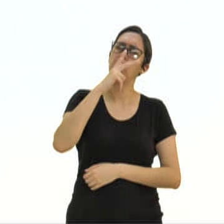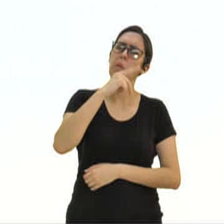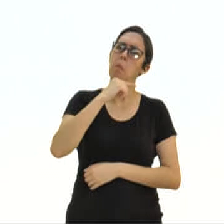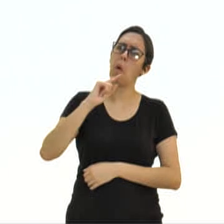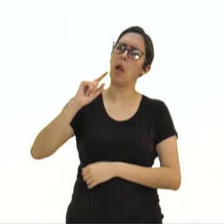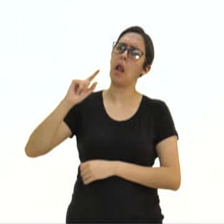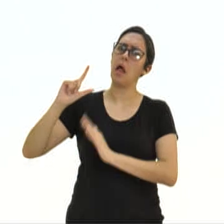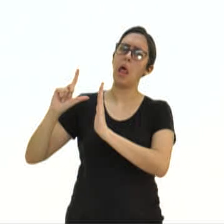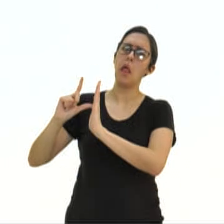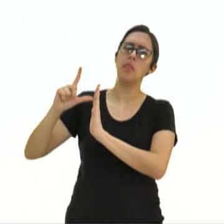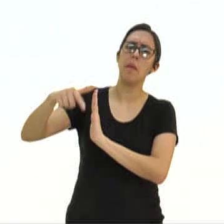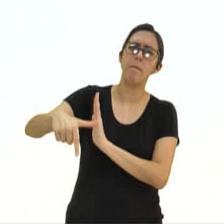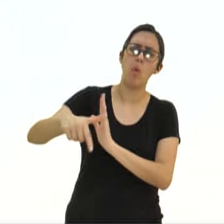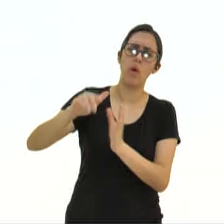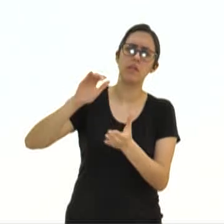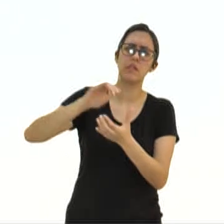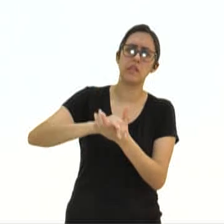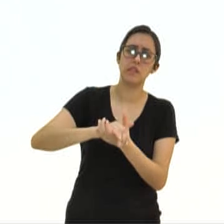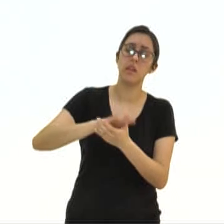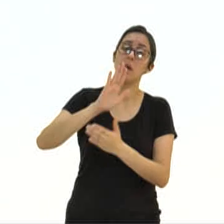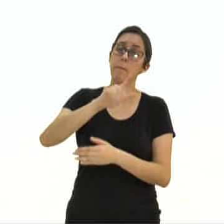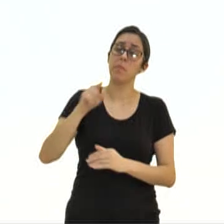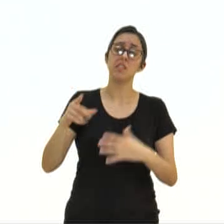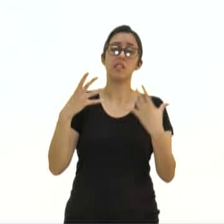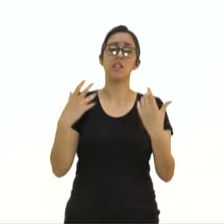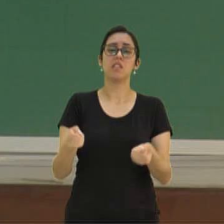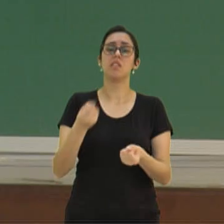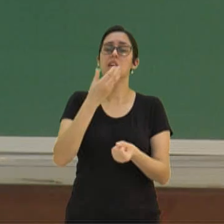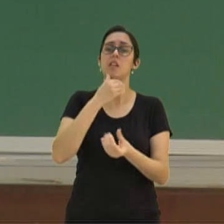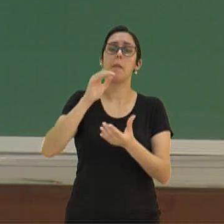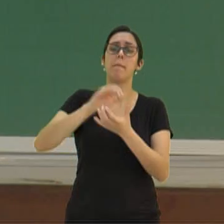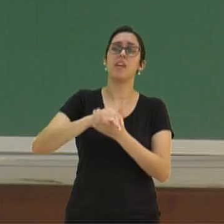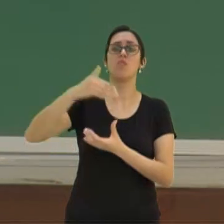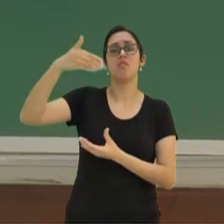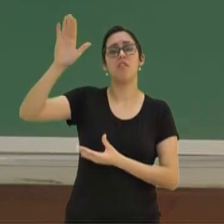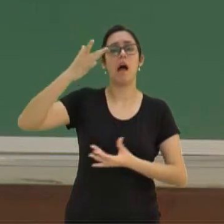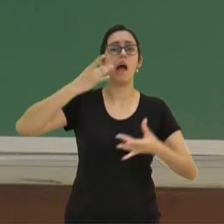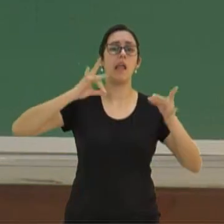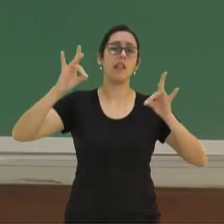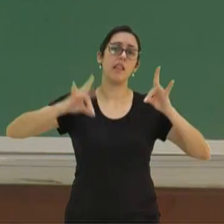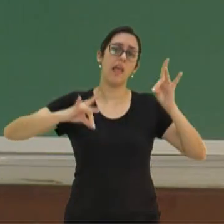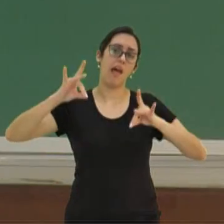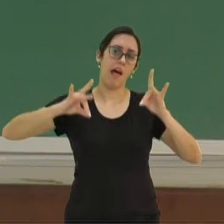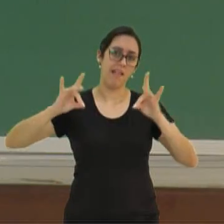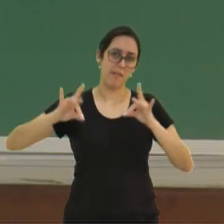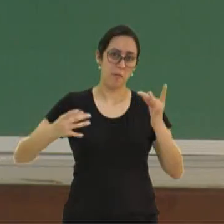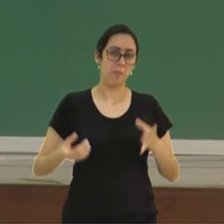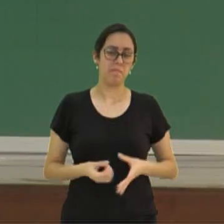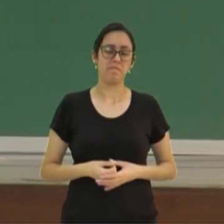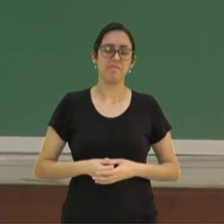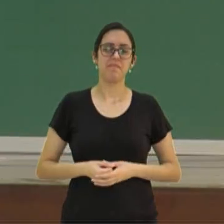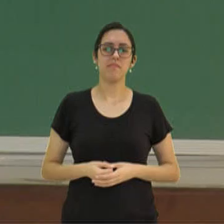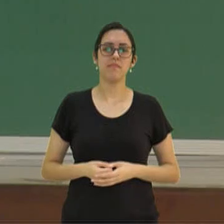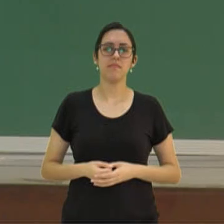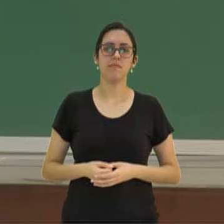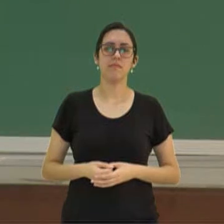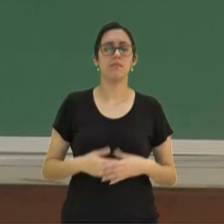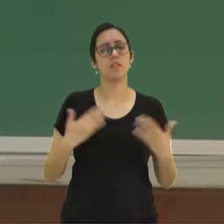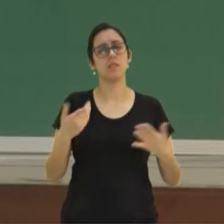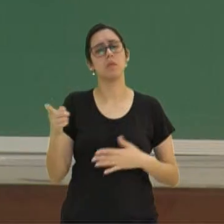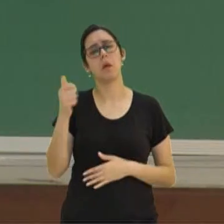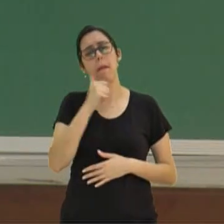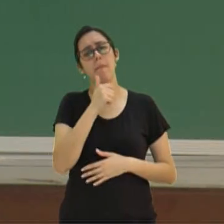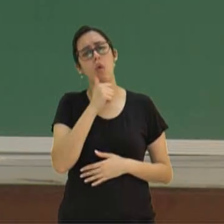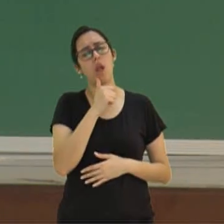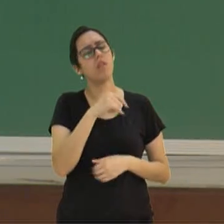marido fosse ao teatro, como nós vimos em aulas anteriores, né? Então aqui ela está conversando e falando